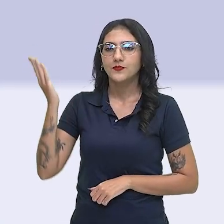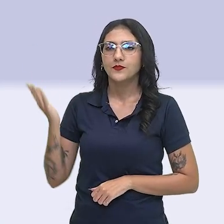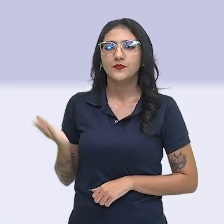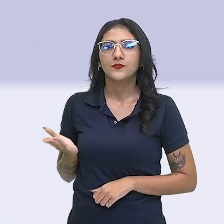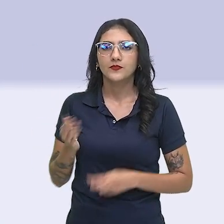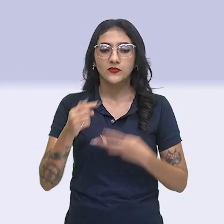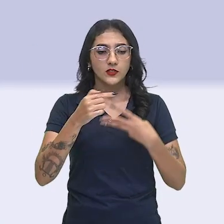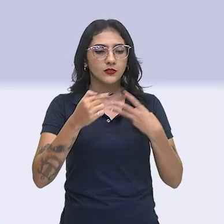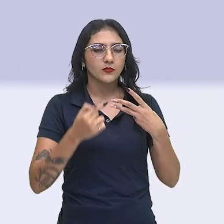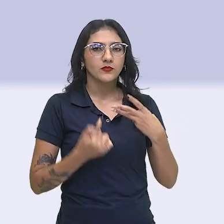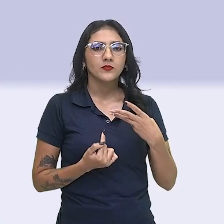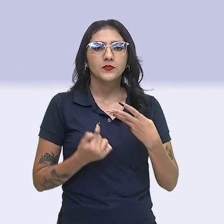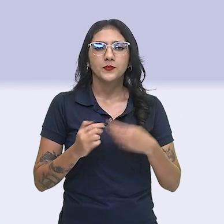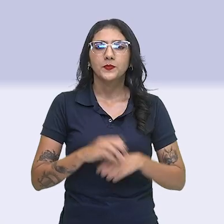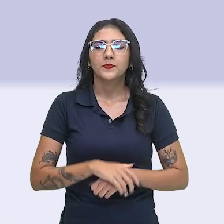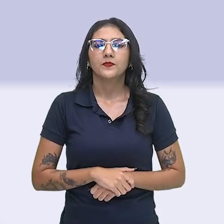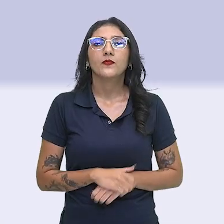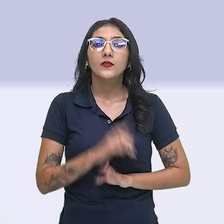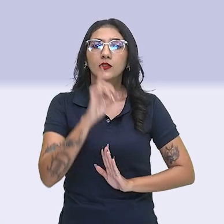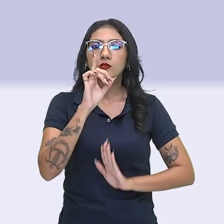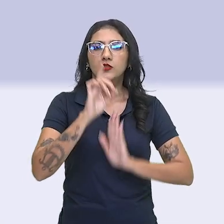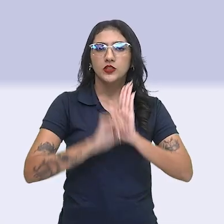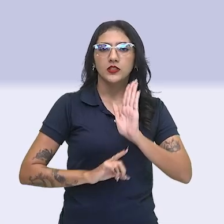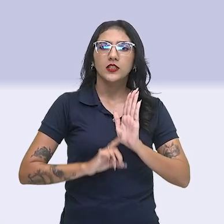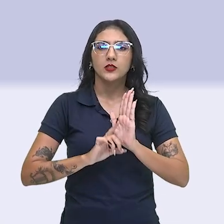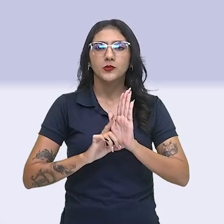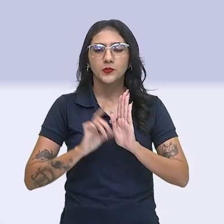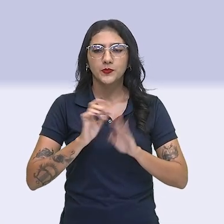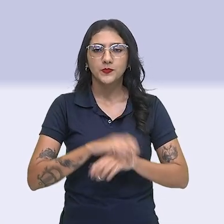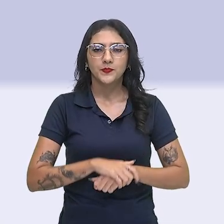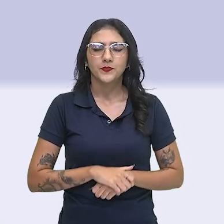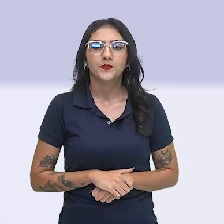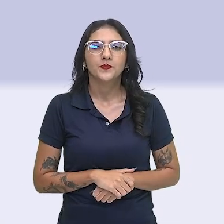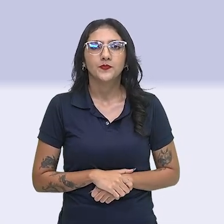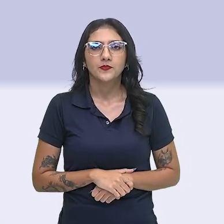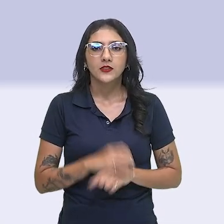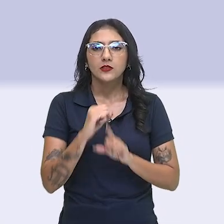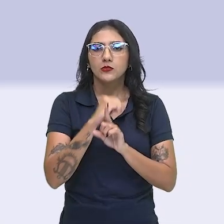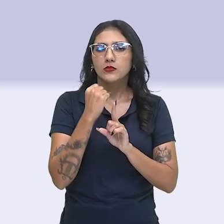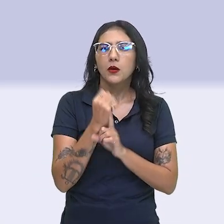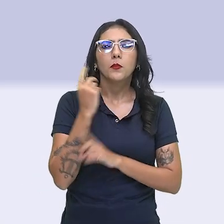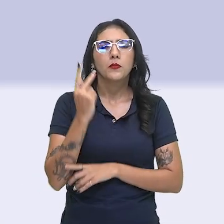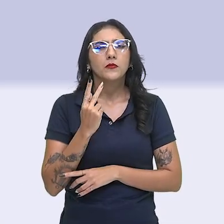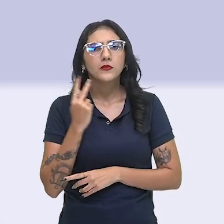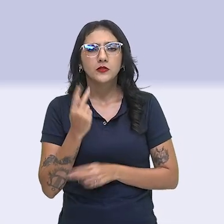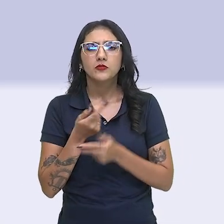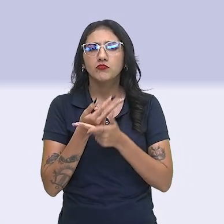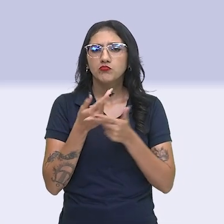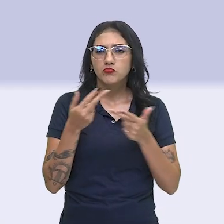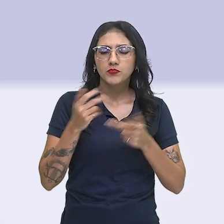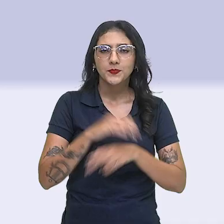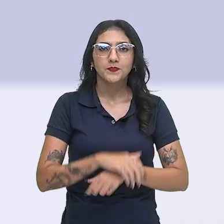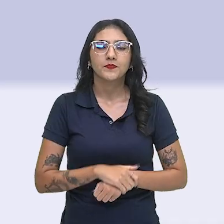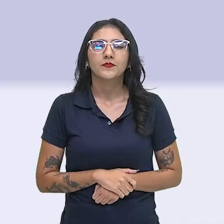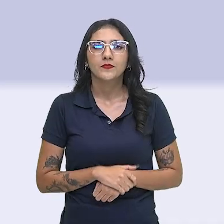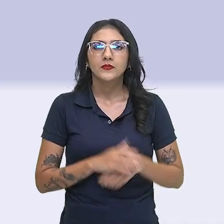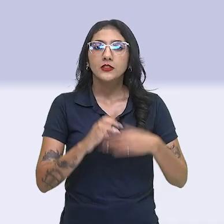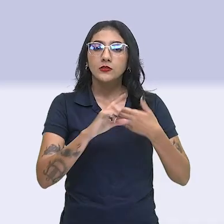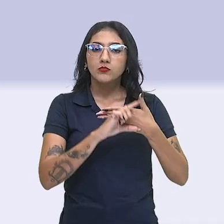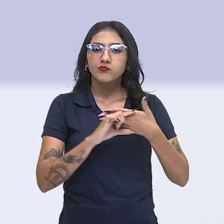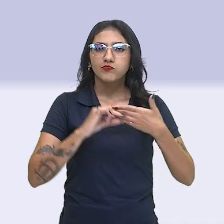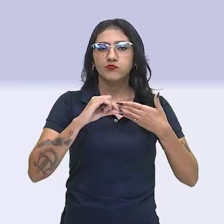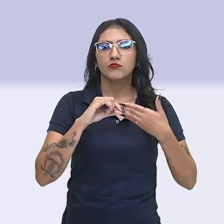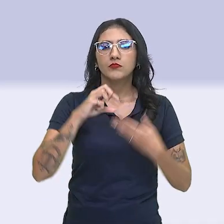da cidadania. Os direitos de cidadania, que são os direitos civis, políticos, sociais e difusos. Thomas Humphrey